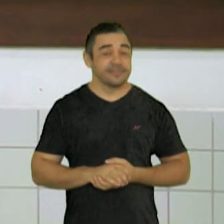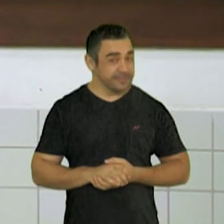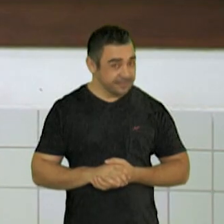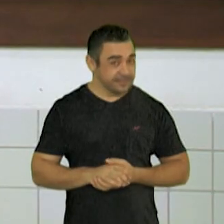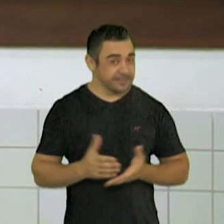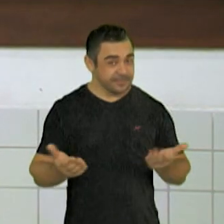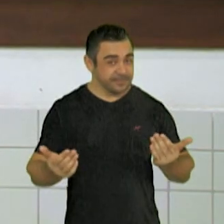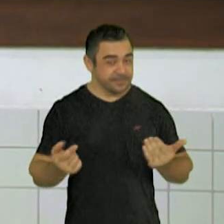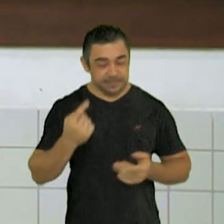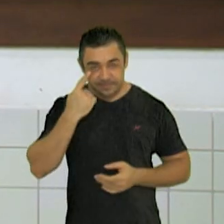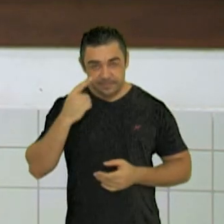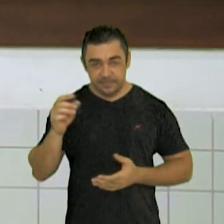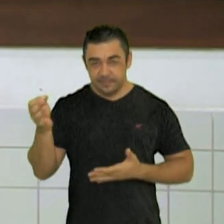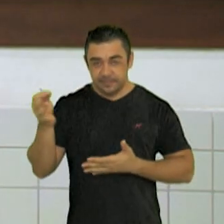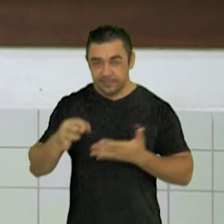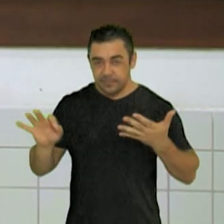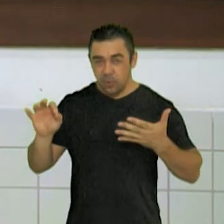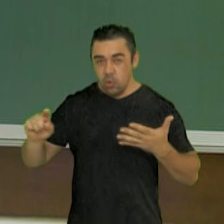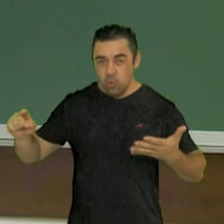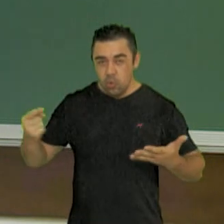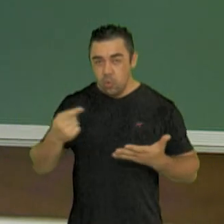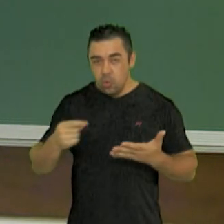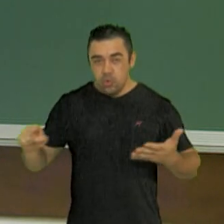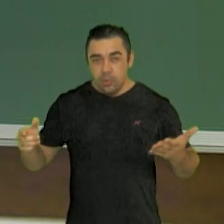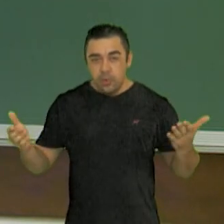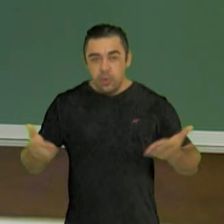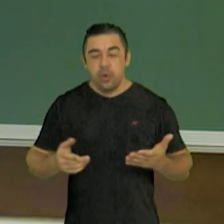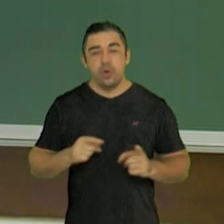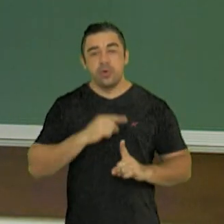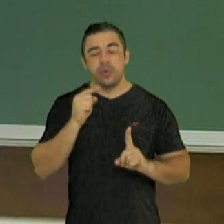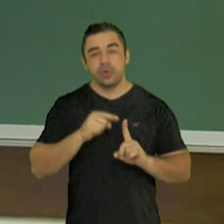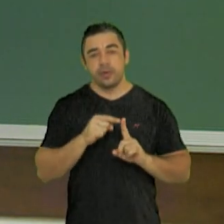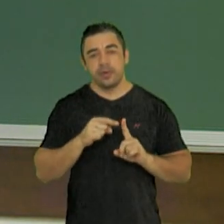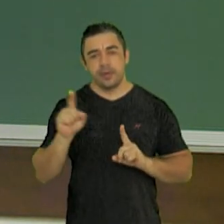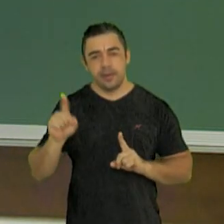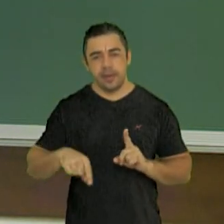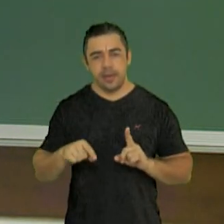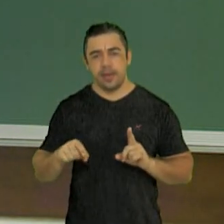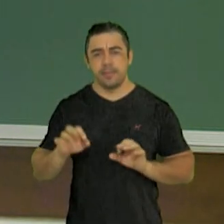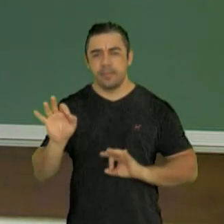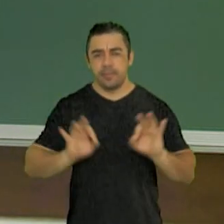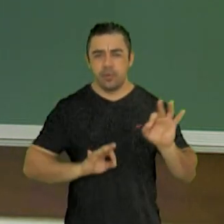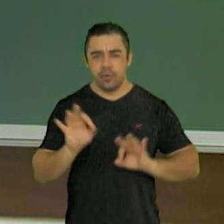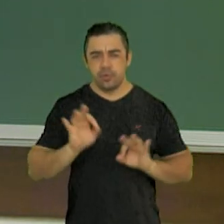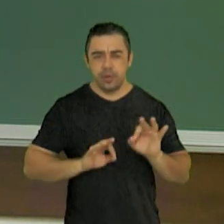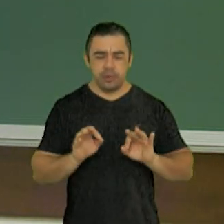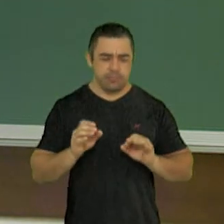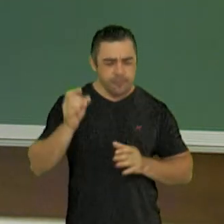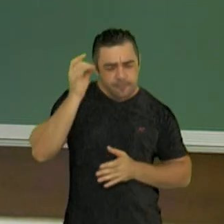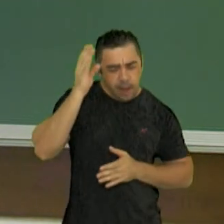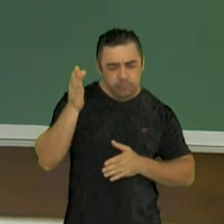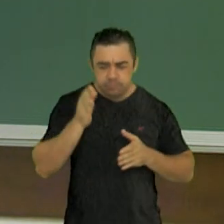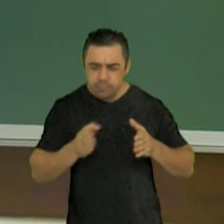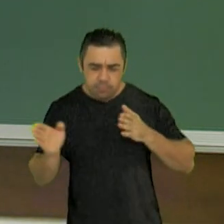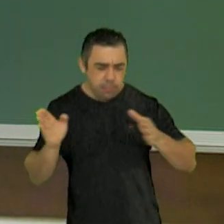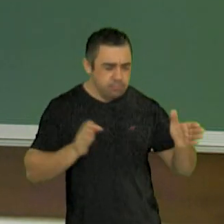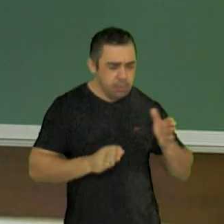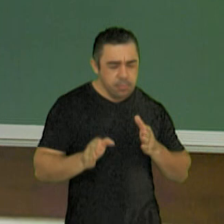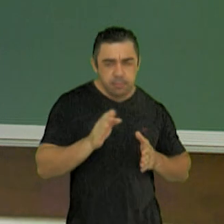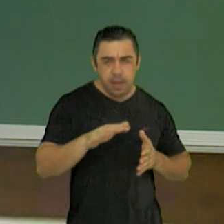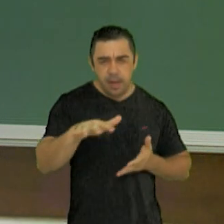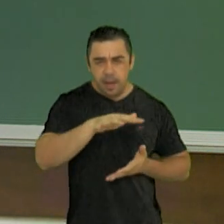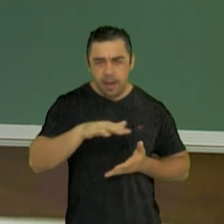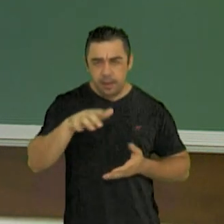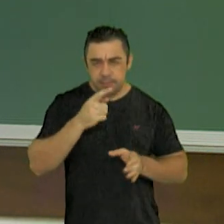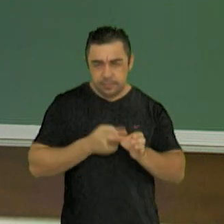Então vamos lá, nono ano, correção do último quiz do dia. Um dos objetivos do plano de mobilidade urbana, aquela movimentação pelas áreas